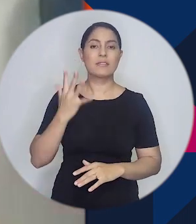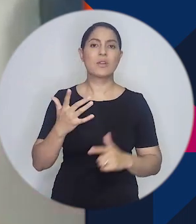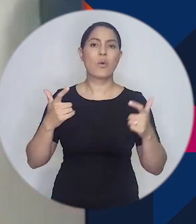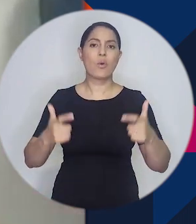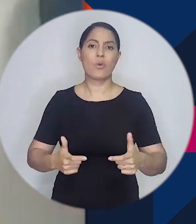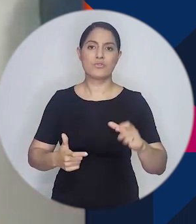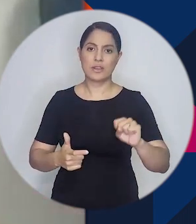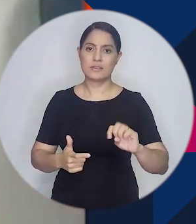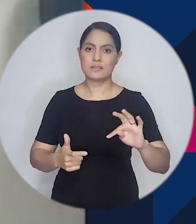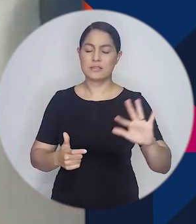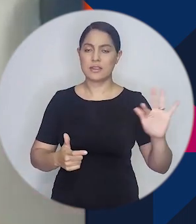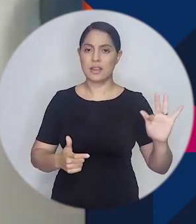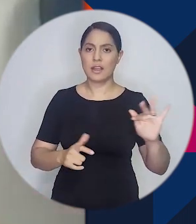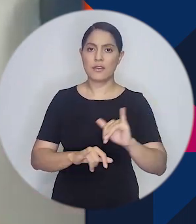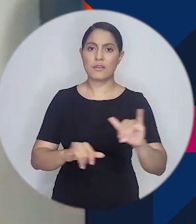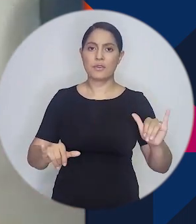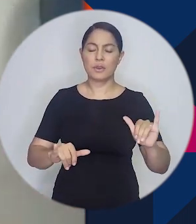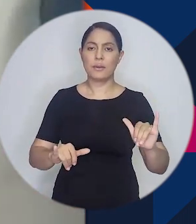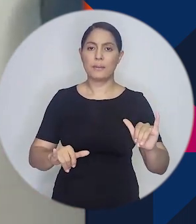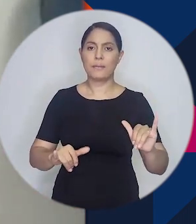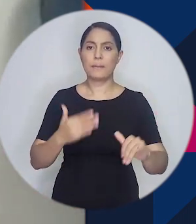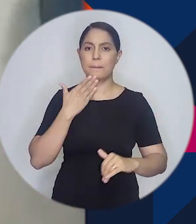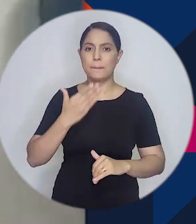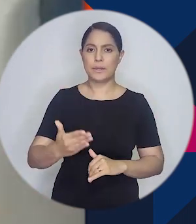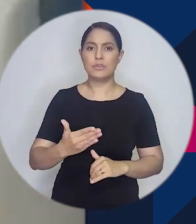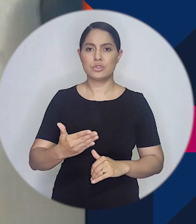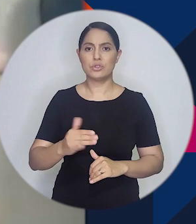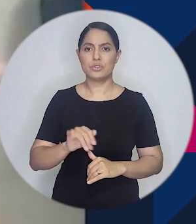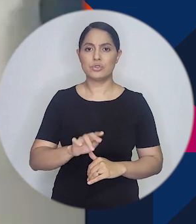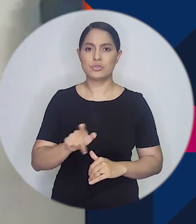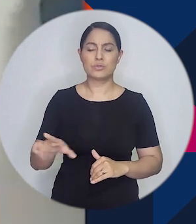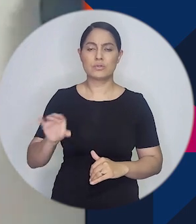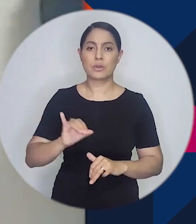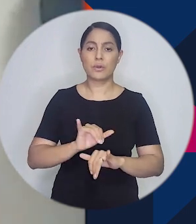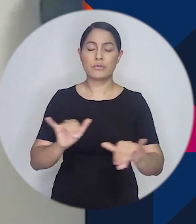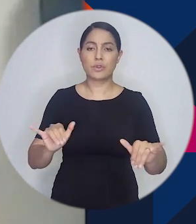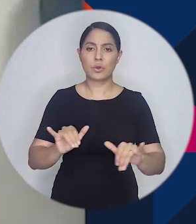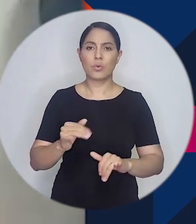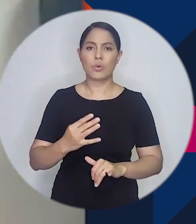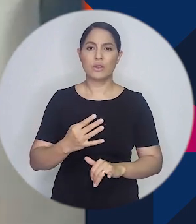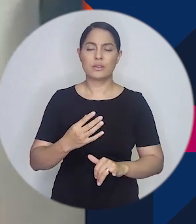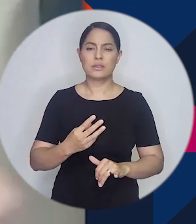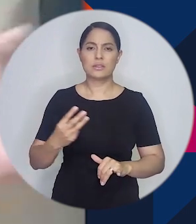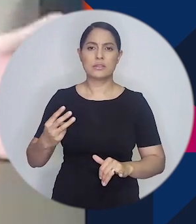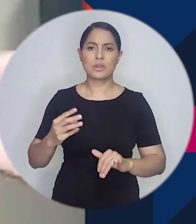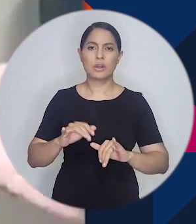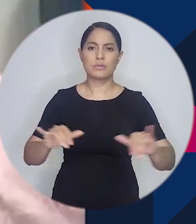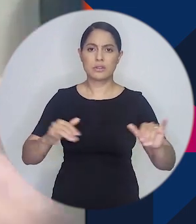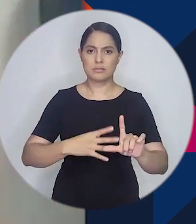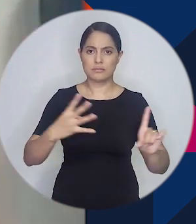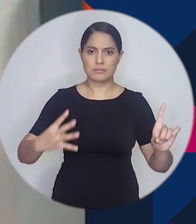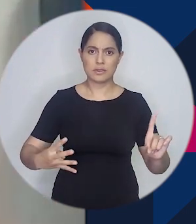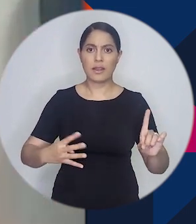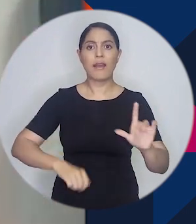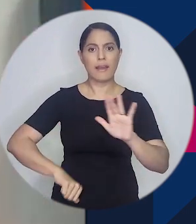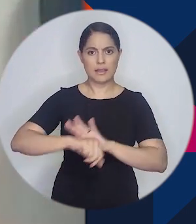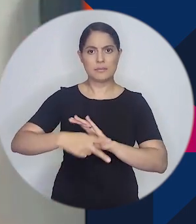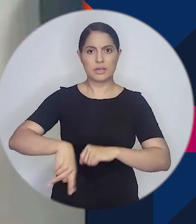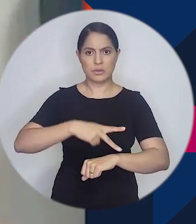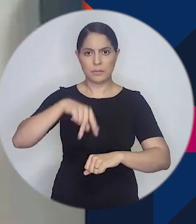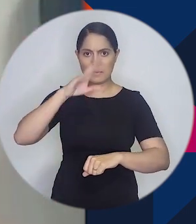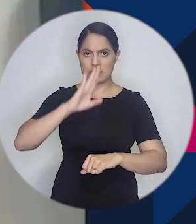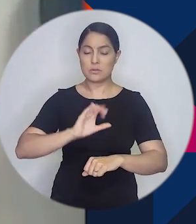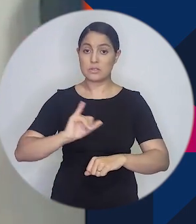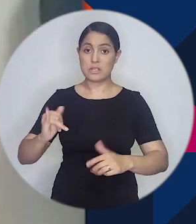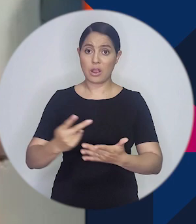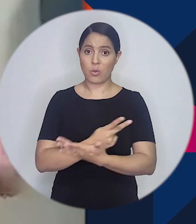temos, por exemplo, a decisão do STF, lá na DO 26, em mandado de execução 4733, que criminalizou a LGBTI-fobia no